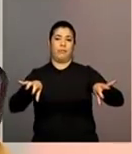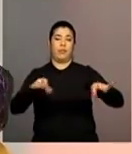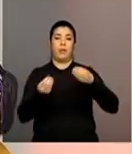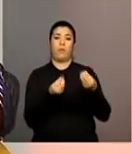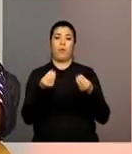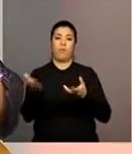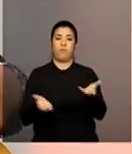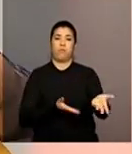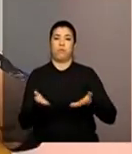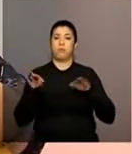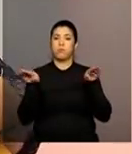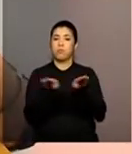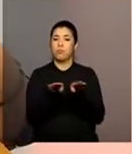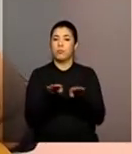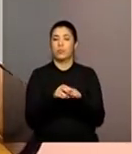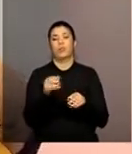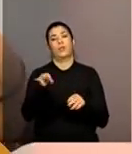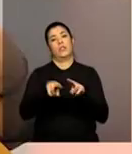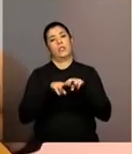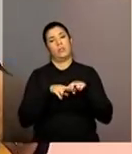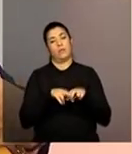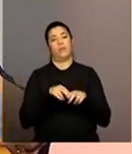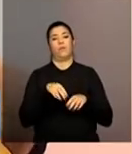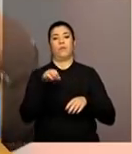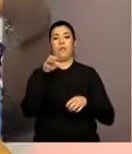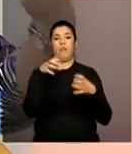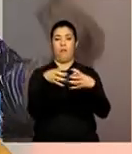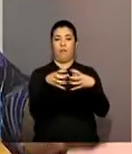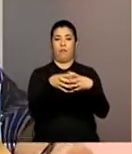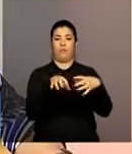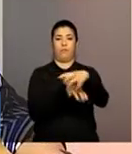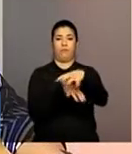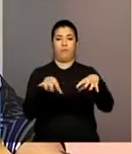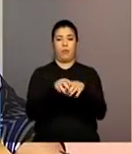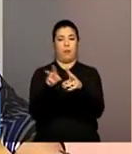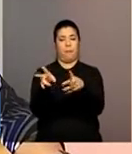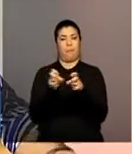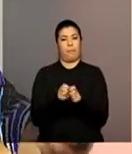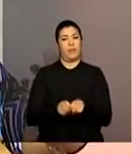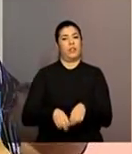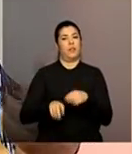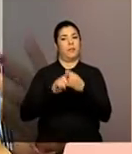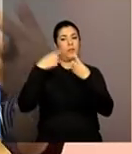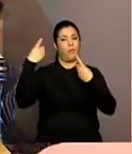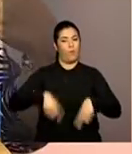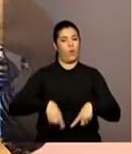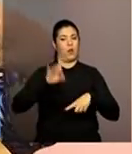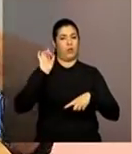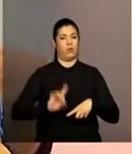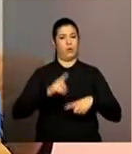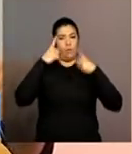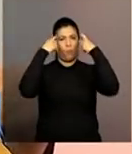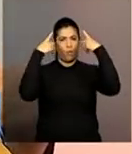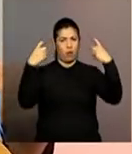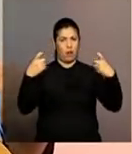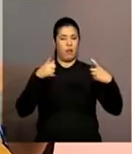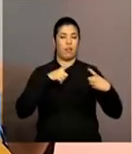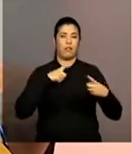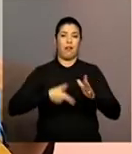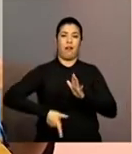portanto quando a equipe volante identifica situações de violação de direitos Ela já tem previamente uma